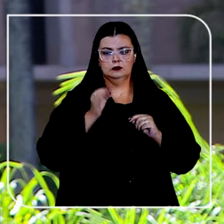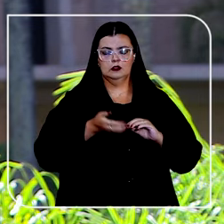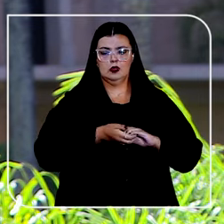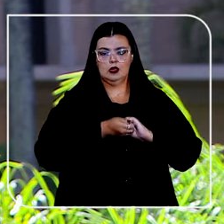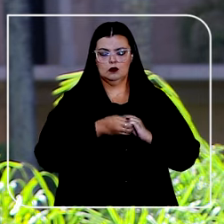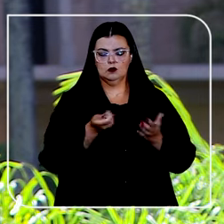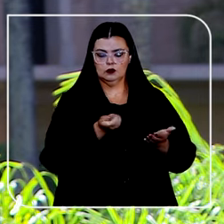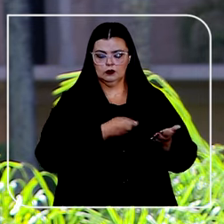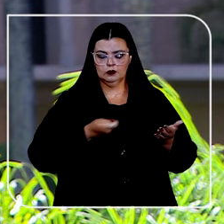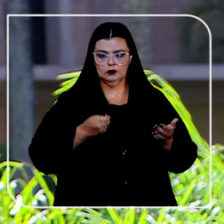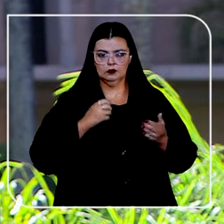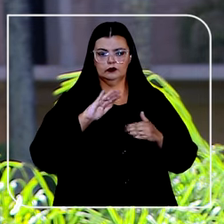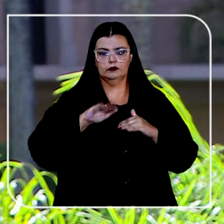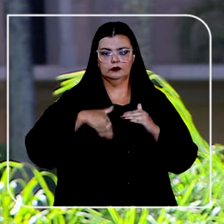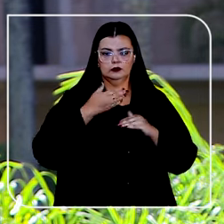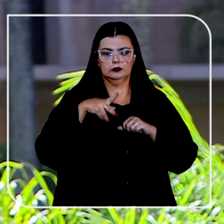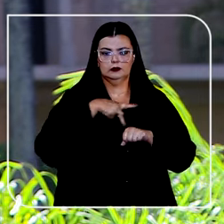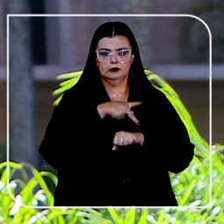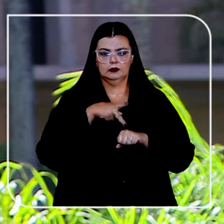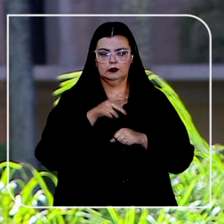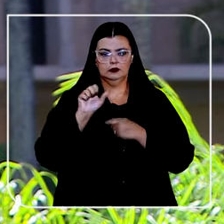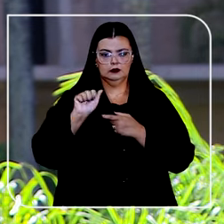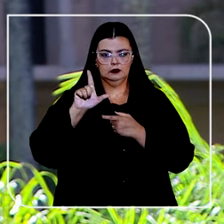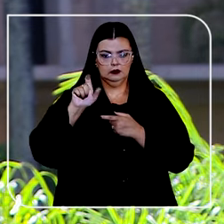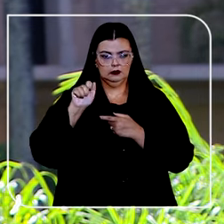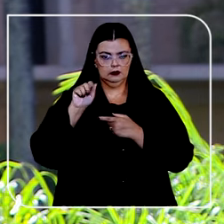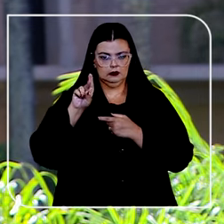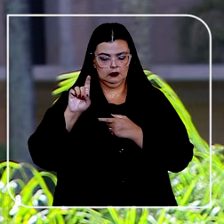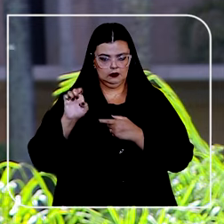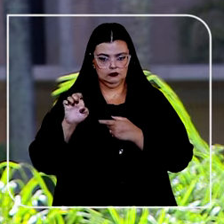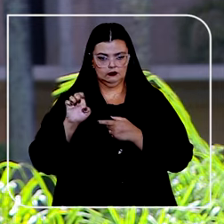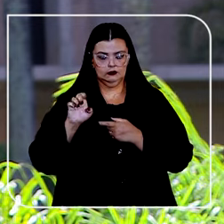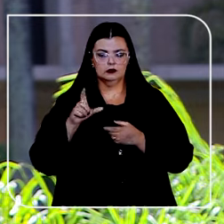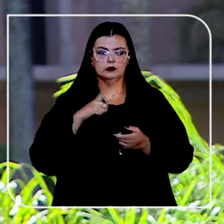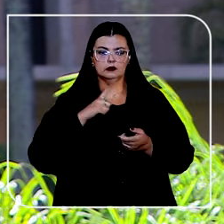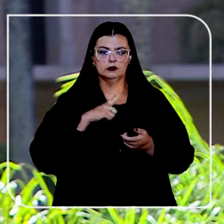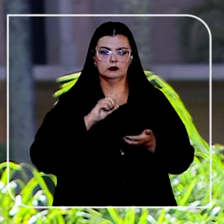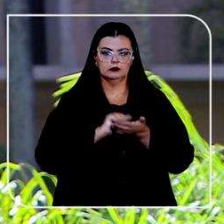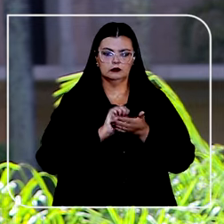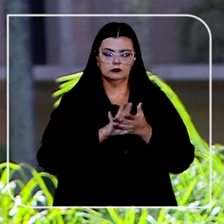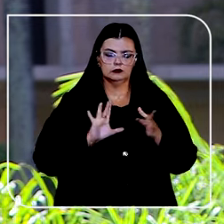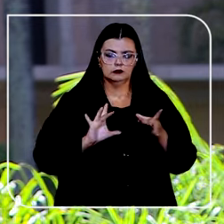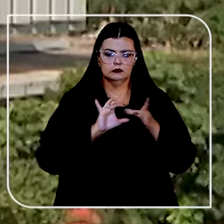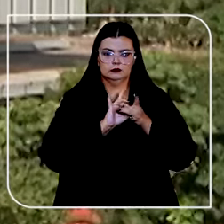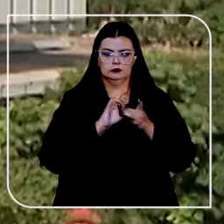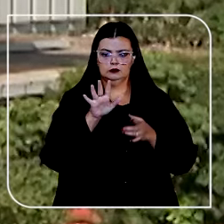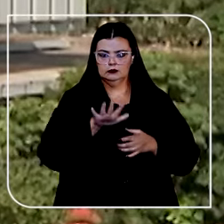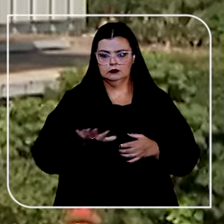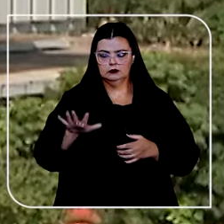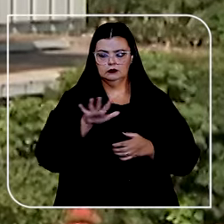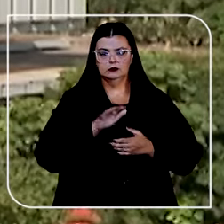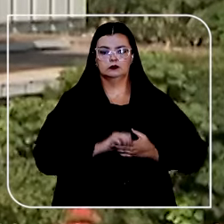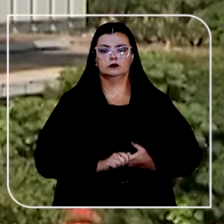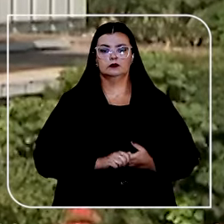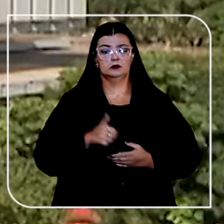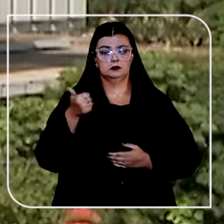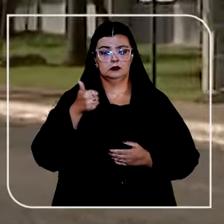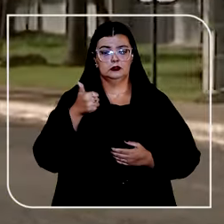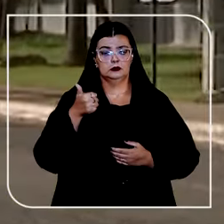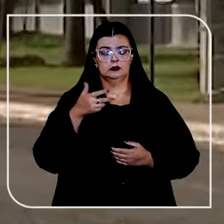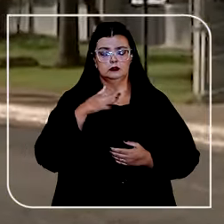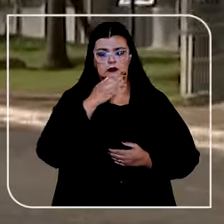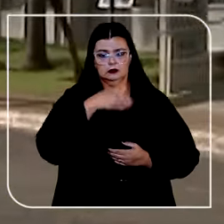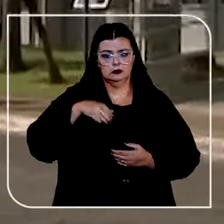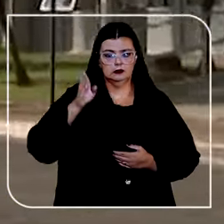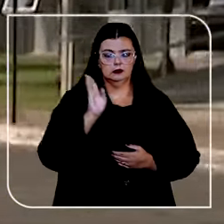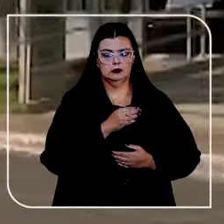prevista no acordo internacional firmado no âmbito da Lad ainda que tenha ocorrido a triangulação em primeiro grau o juízo anulou o